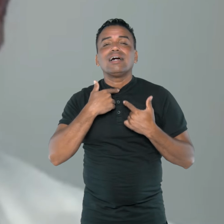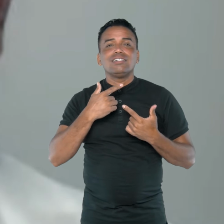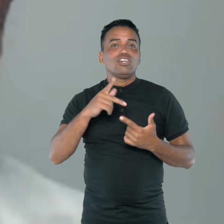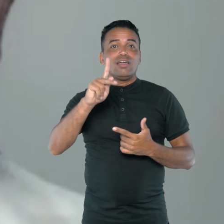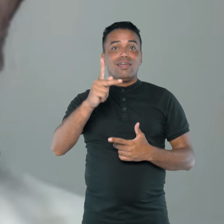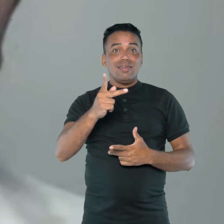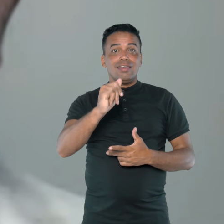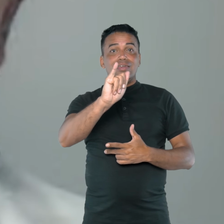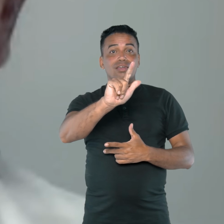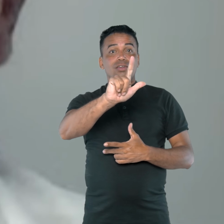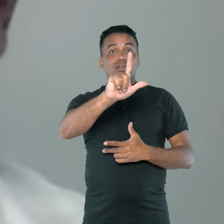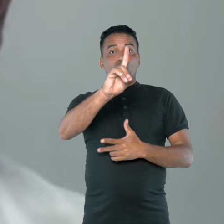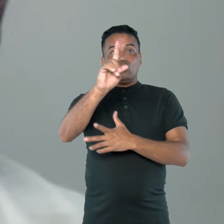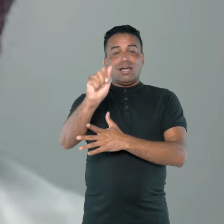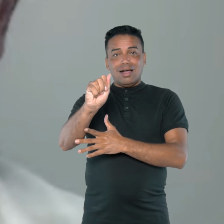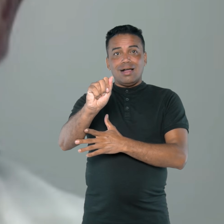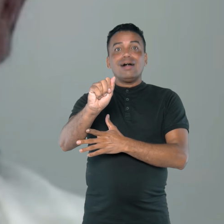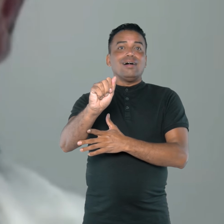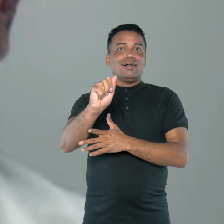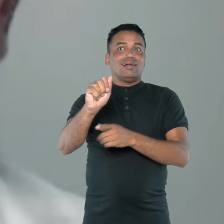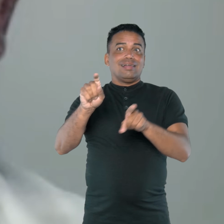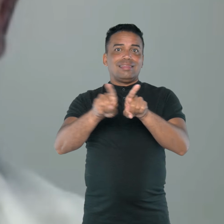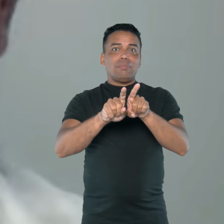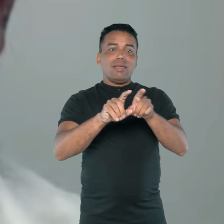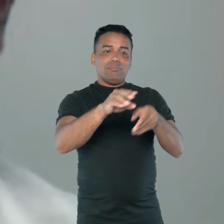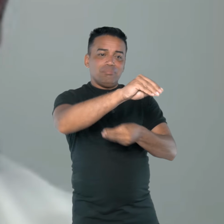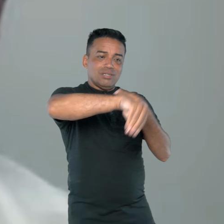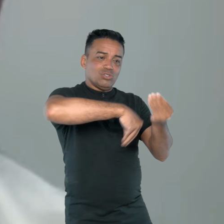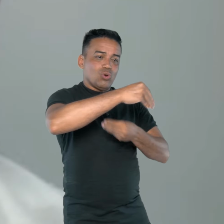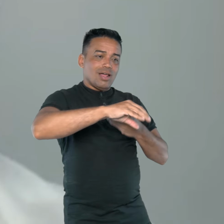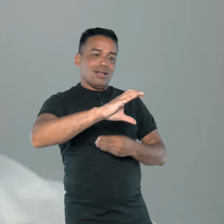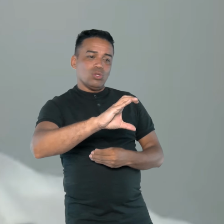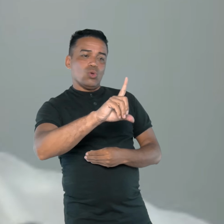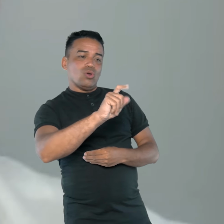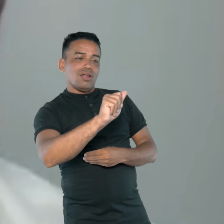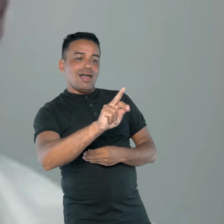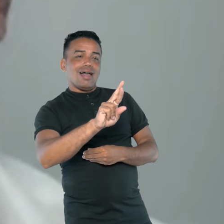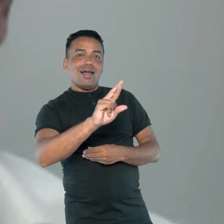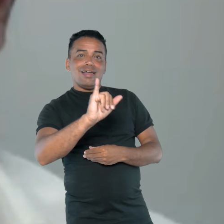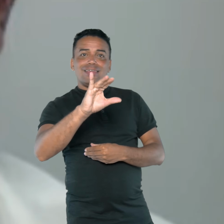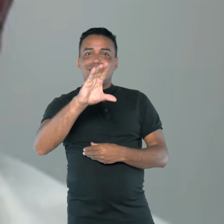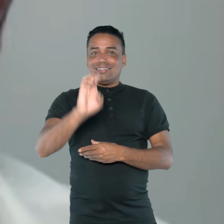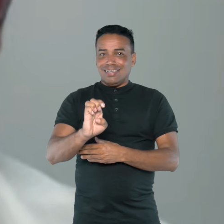Hilst misturado à centelha de Clarice Lispector, sabe? É aquilo que faz, de fato,